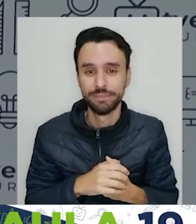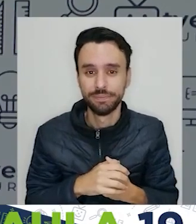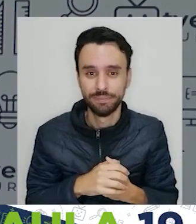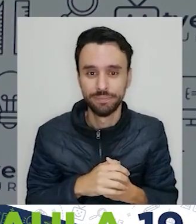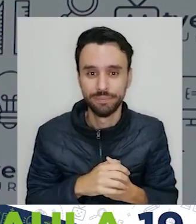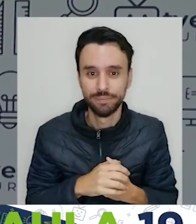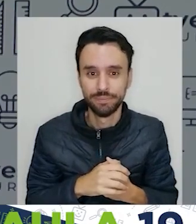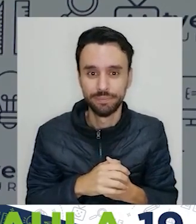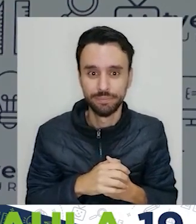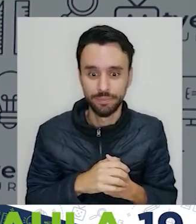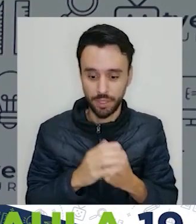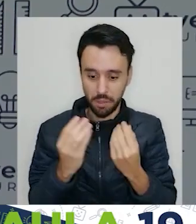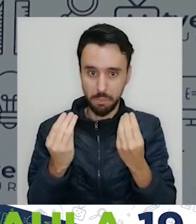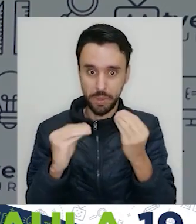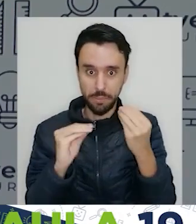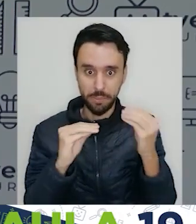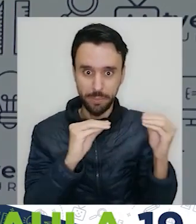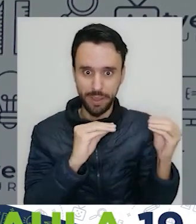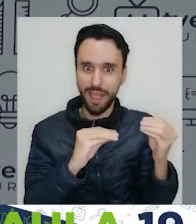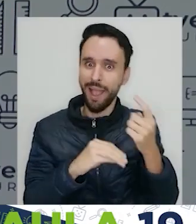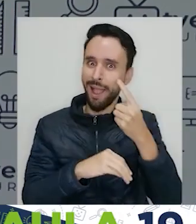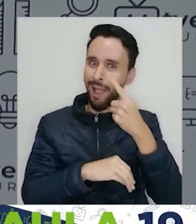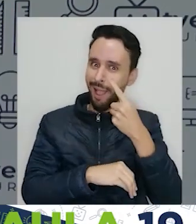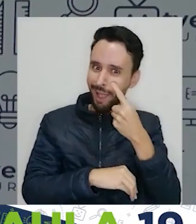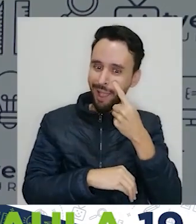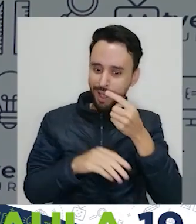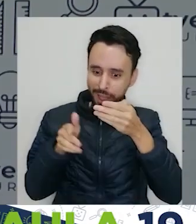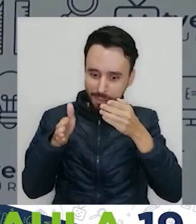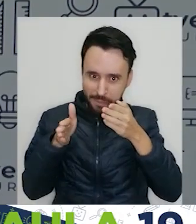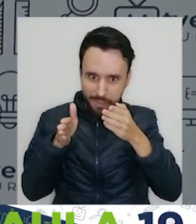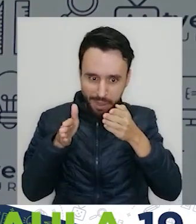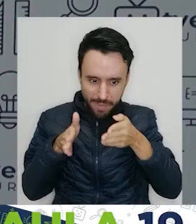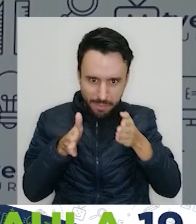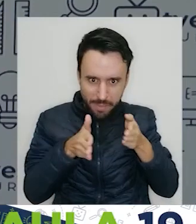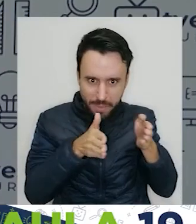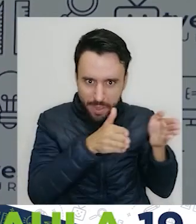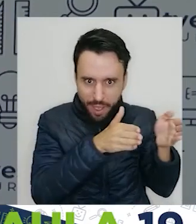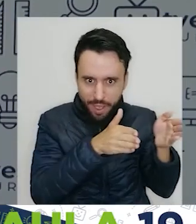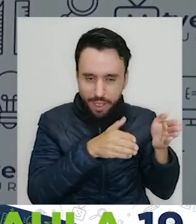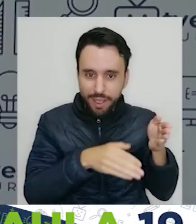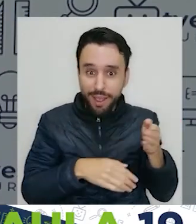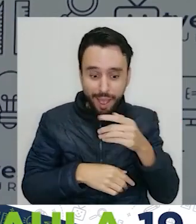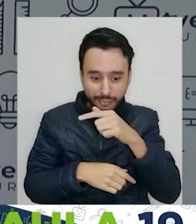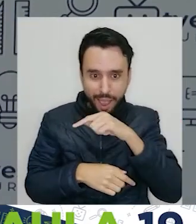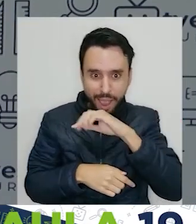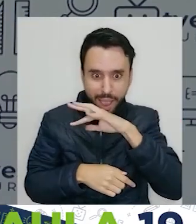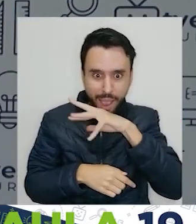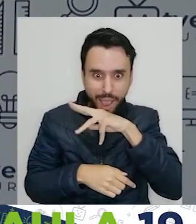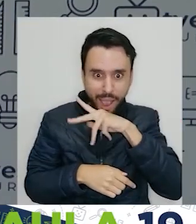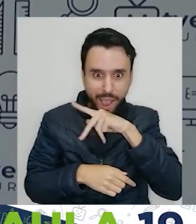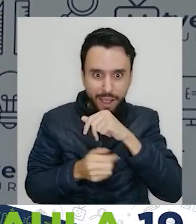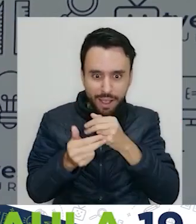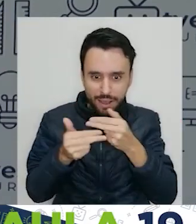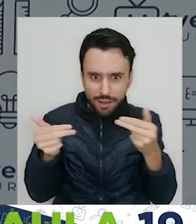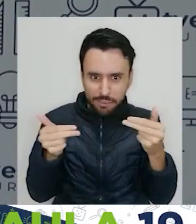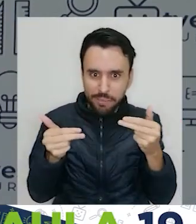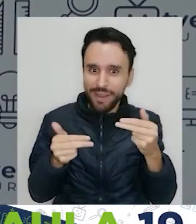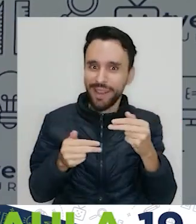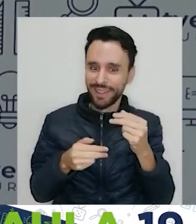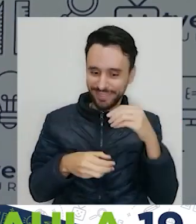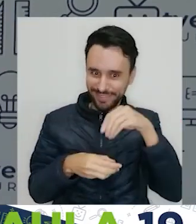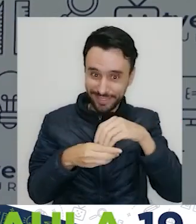Continue a sequência. Ah, agora a sequência apareceu dos nossos animais,